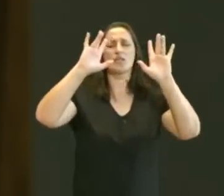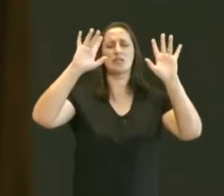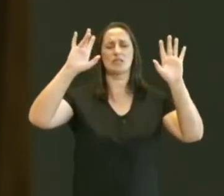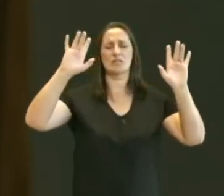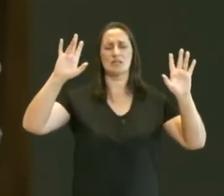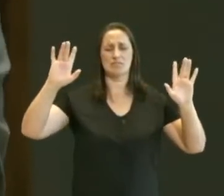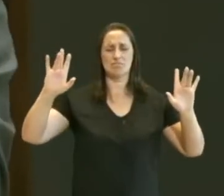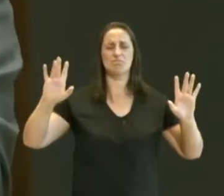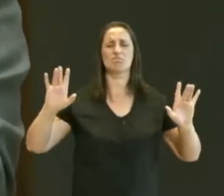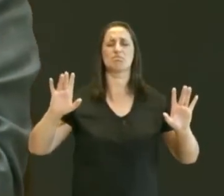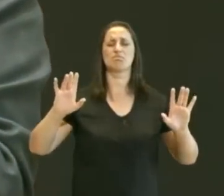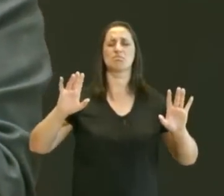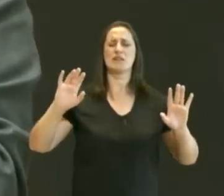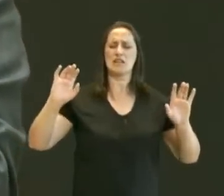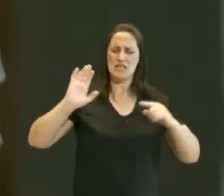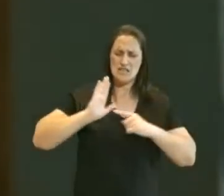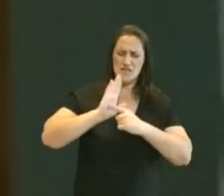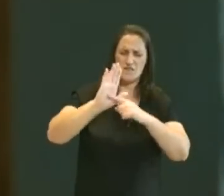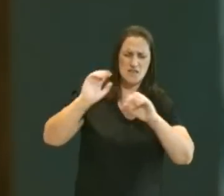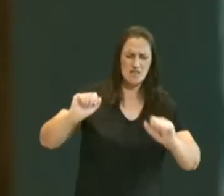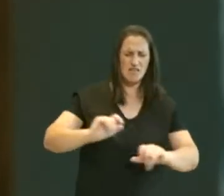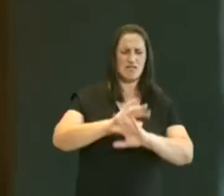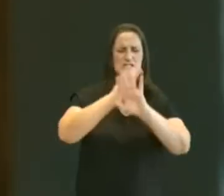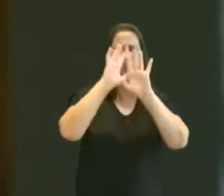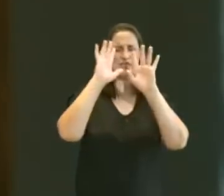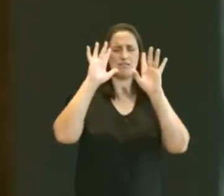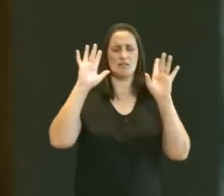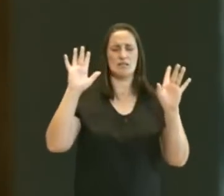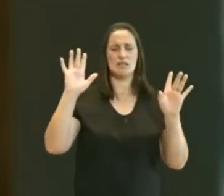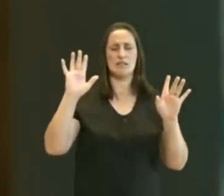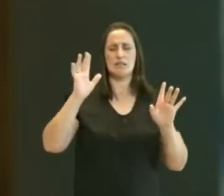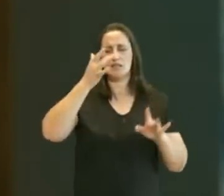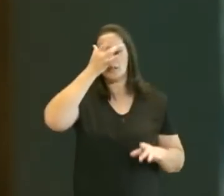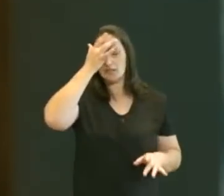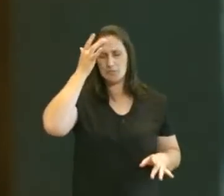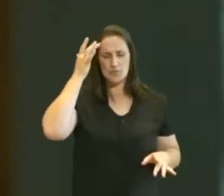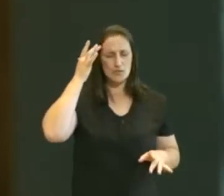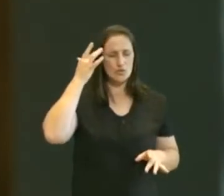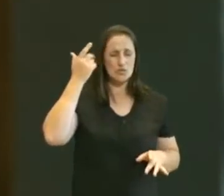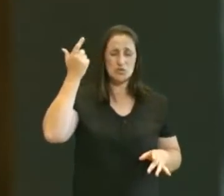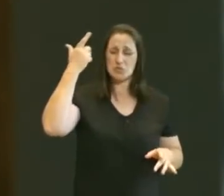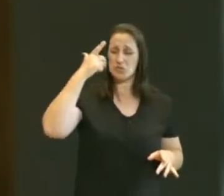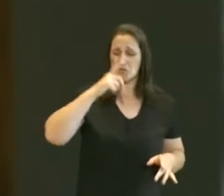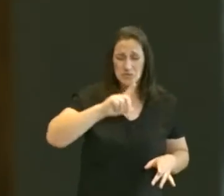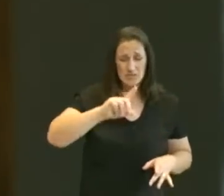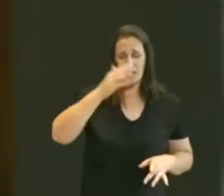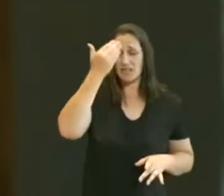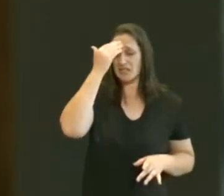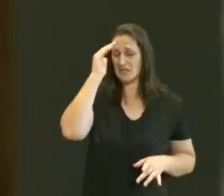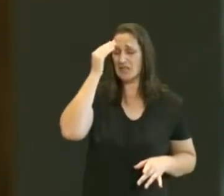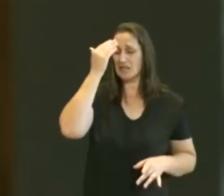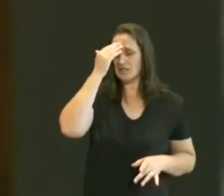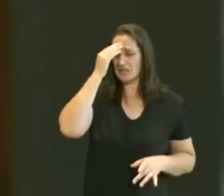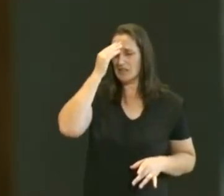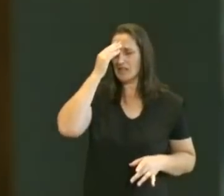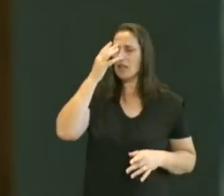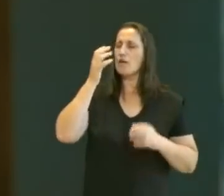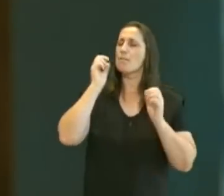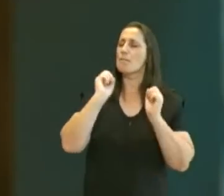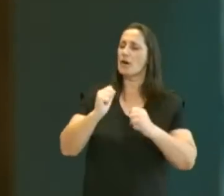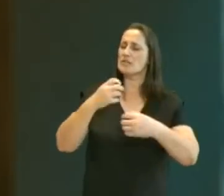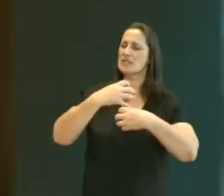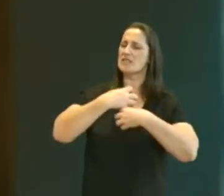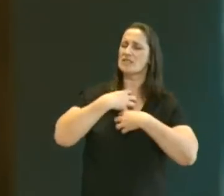glória. E aqueles, Senhor, que não conseguem, Senhor, fazer essa releitura à luz da palavra, sintam o teu toque